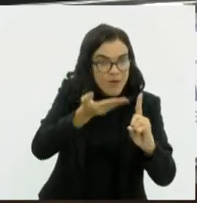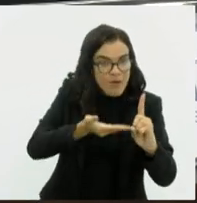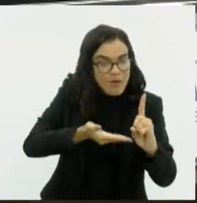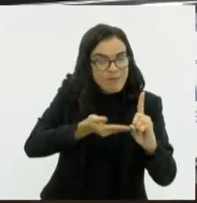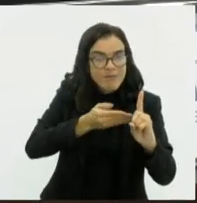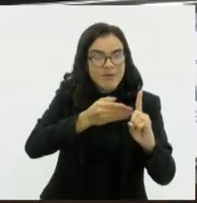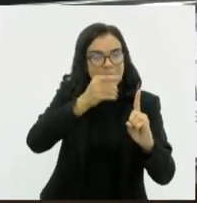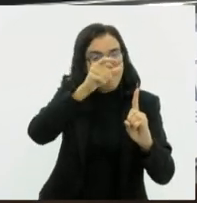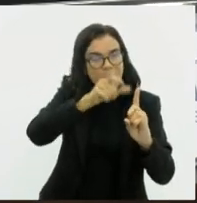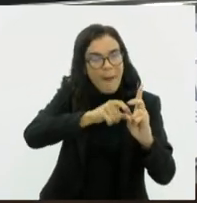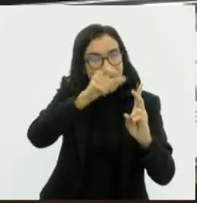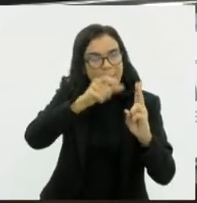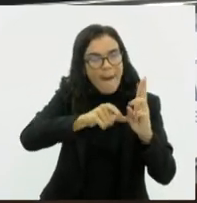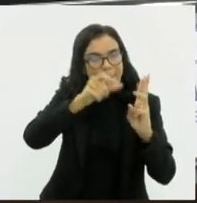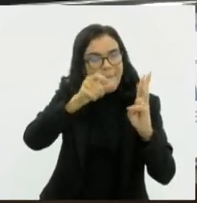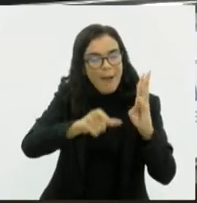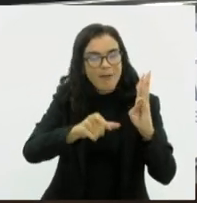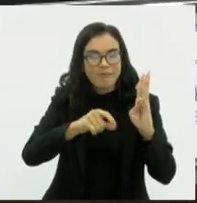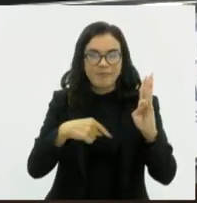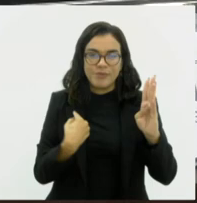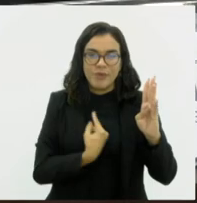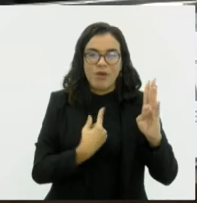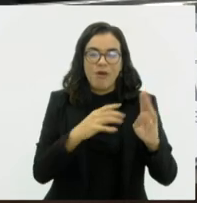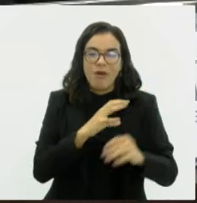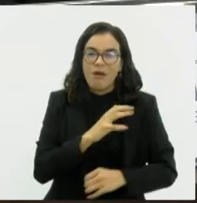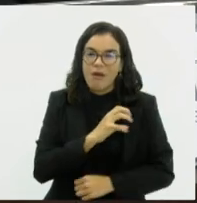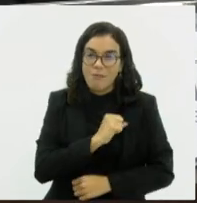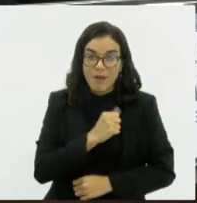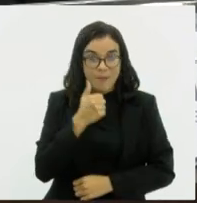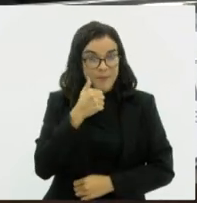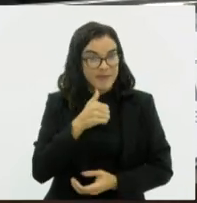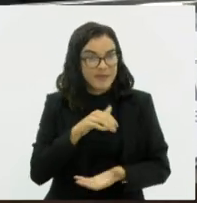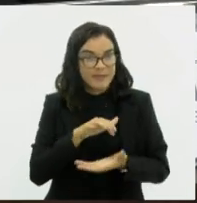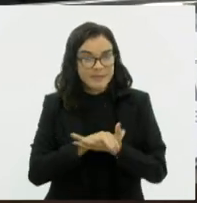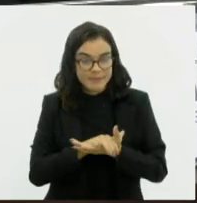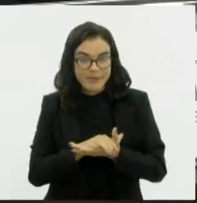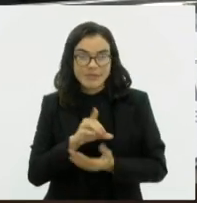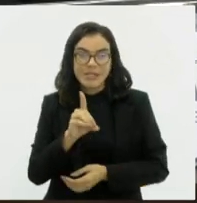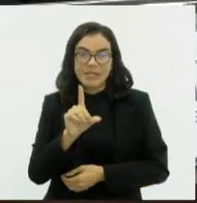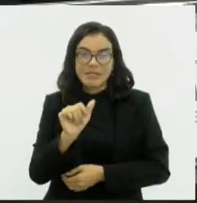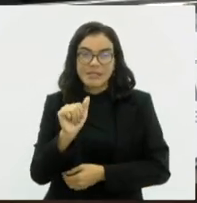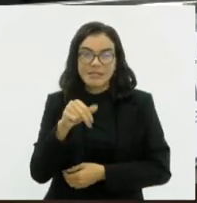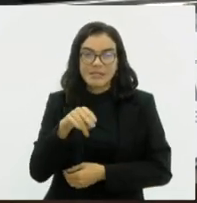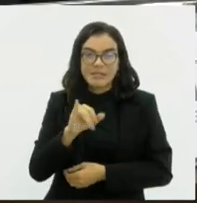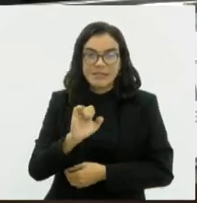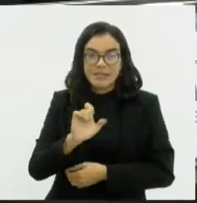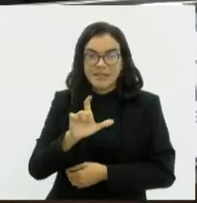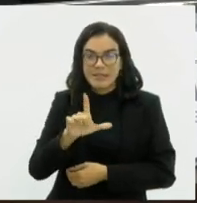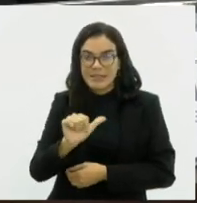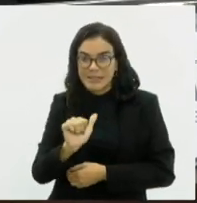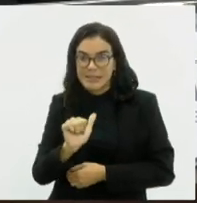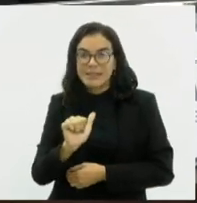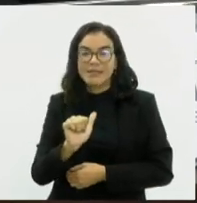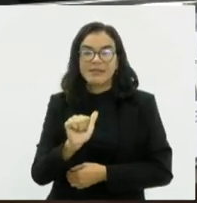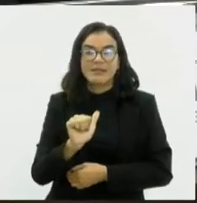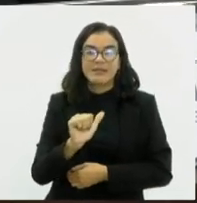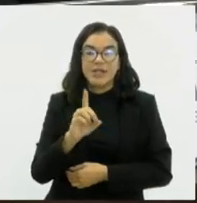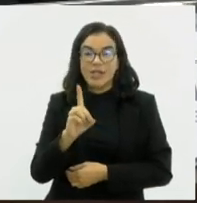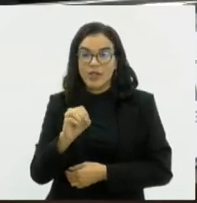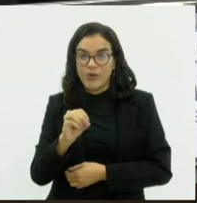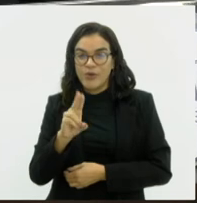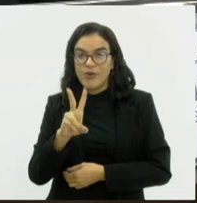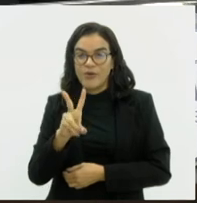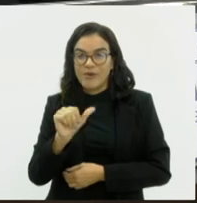a pessoas que nós amamos. A minha esposa, a Daniela, do Vaguinho,